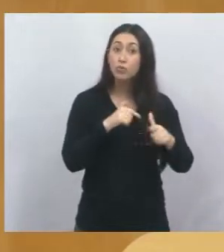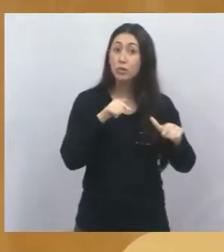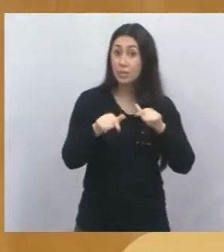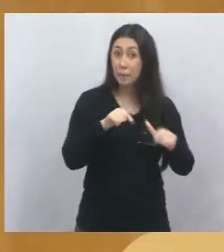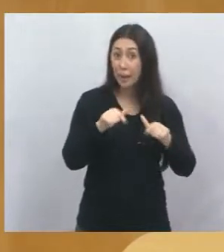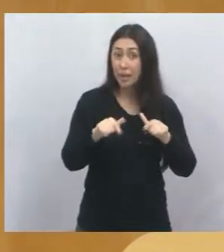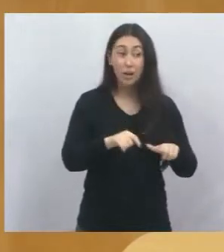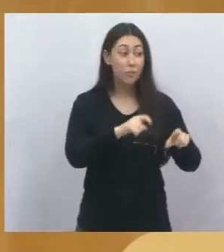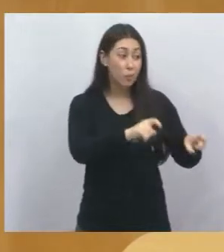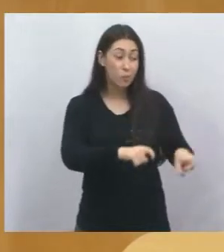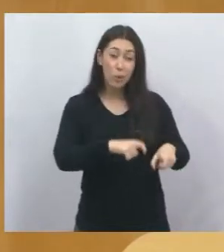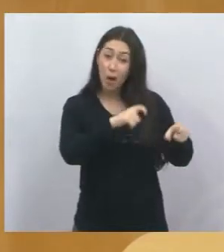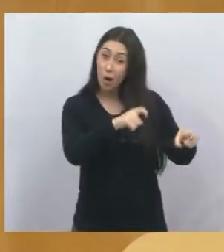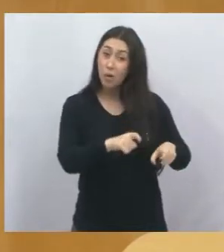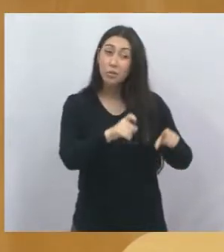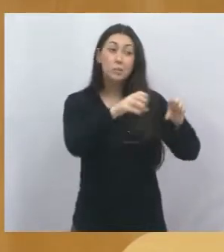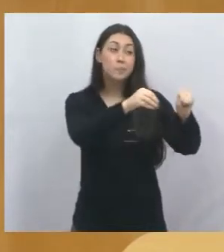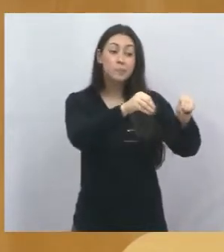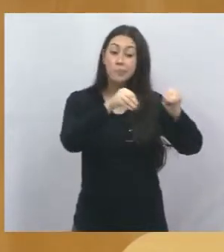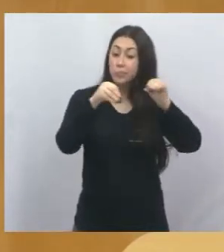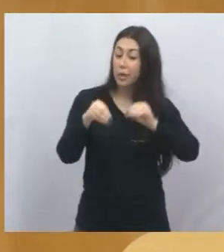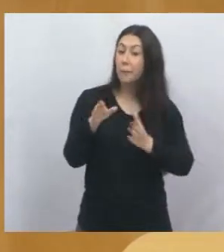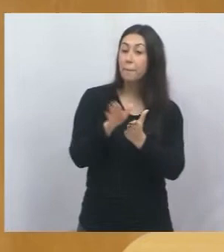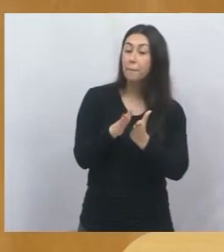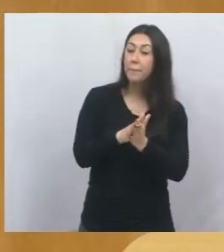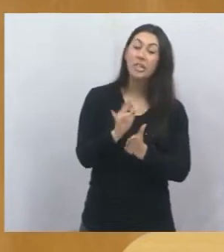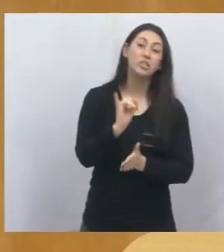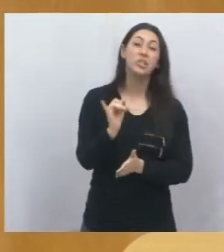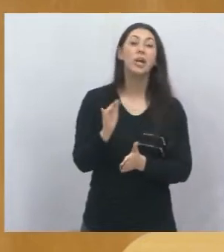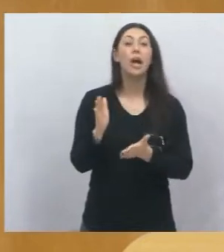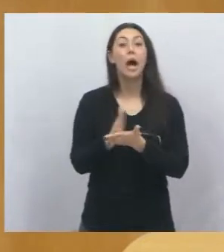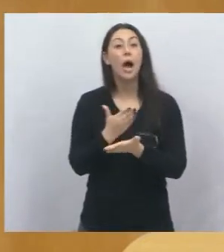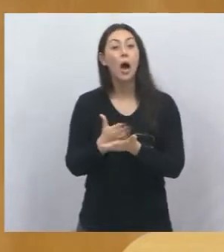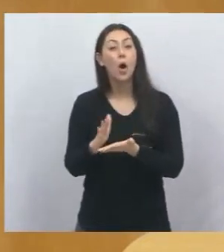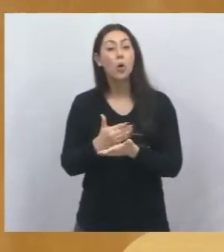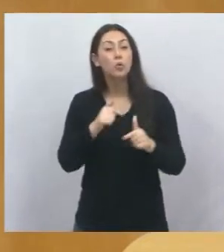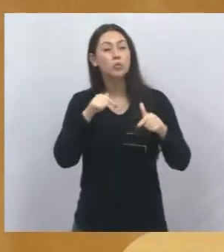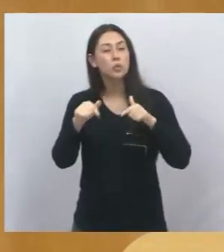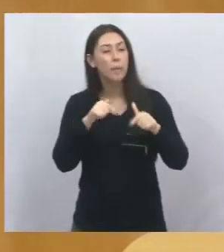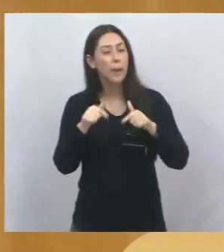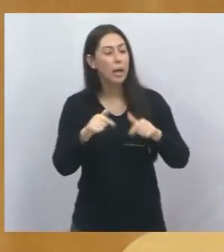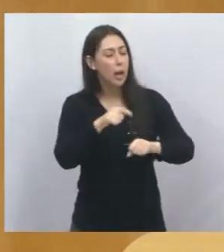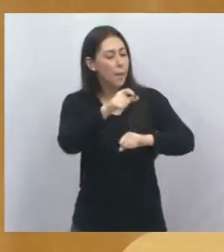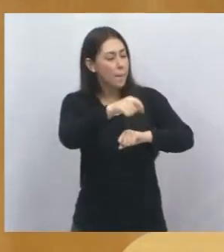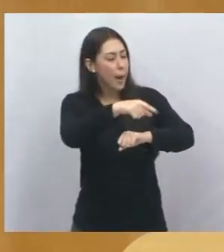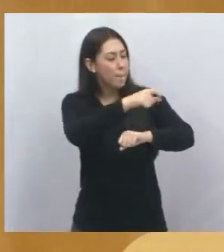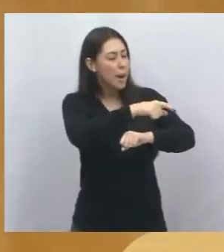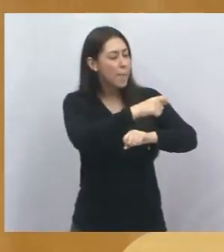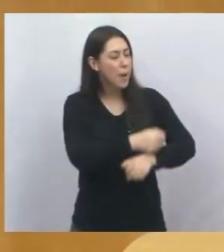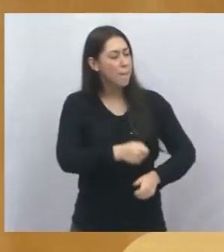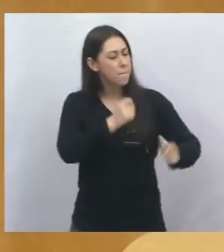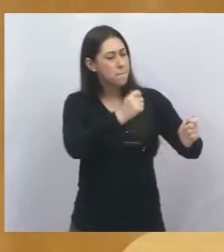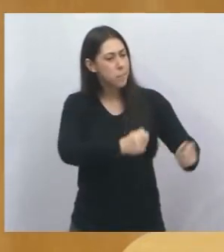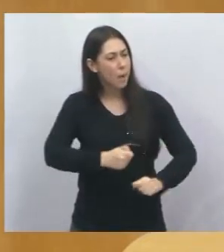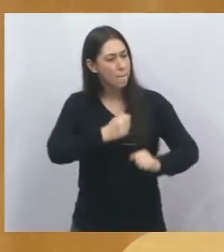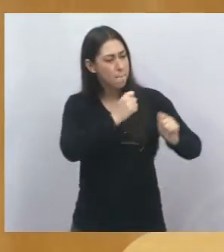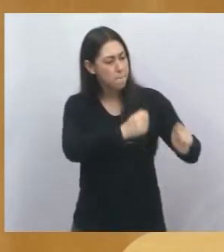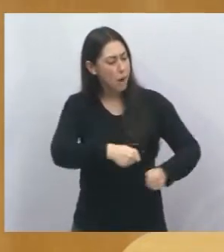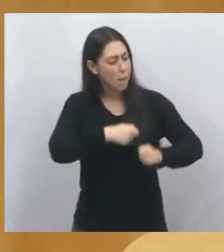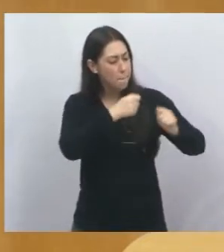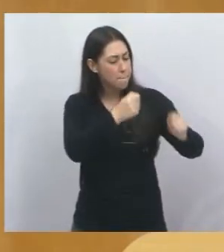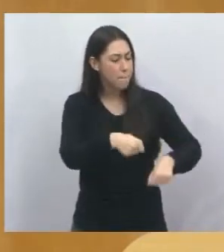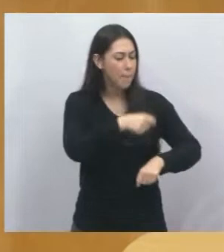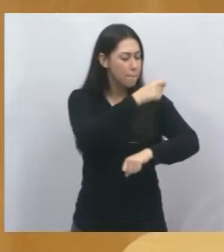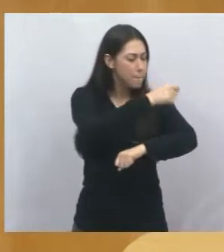roça, vieram para Jacareí, muitos deles trabalharam na zona rural, no Cabo da Enxada, ajudando